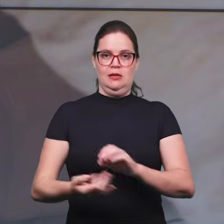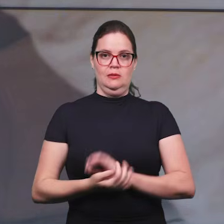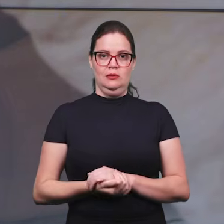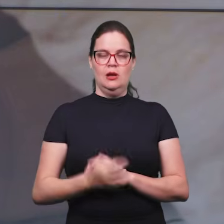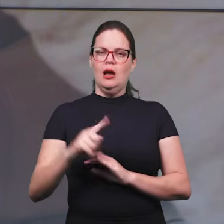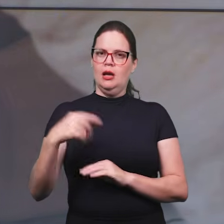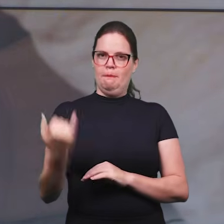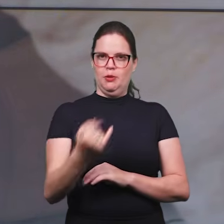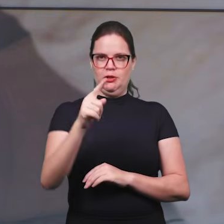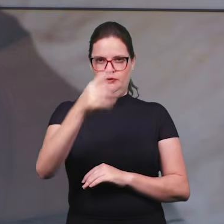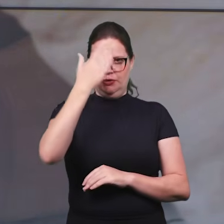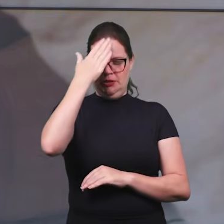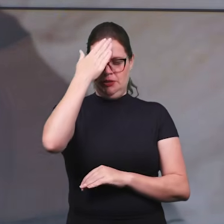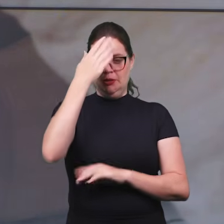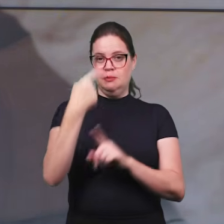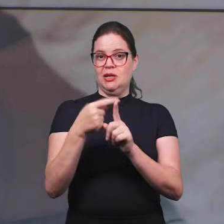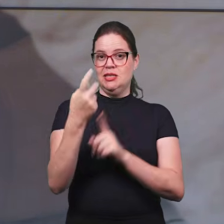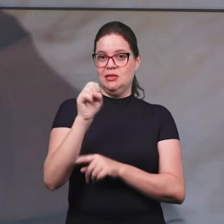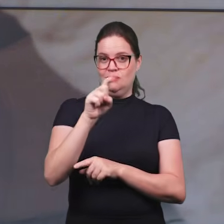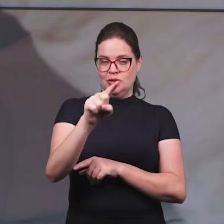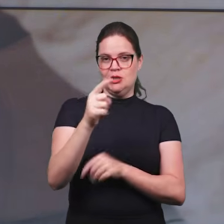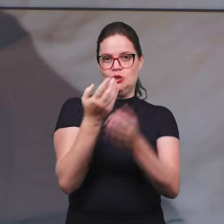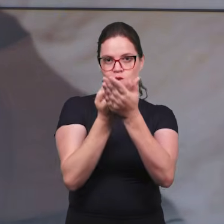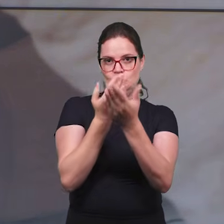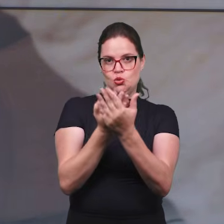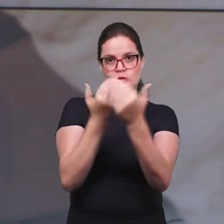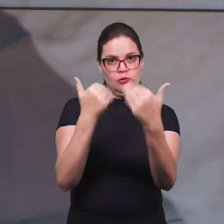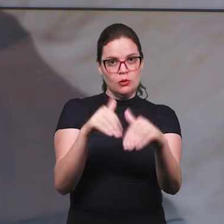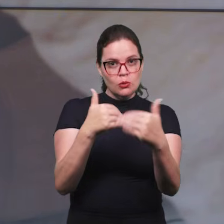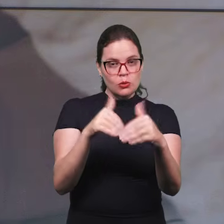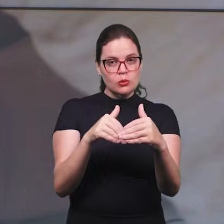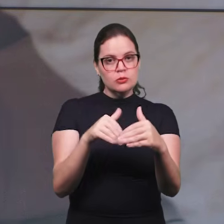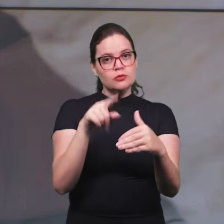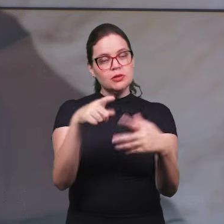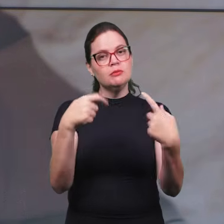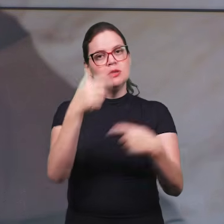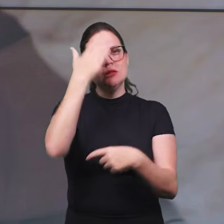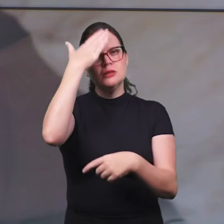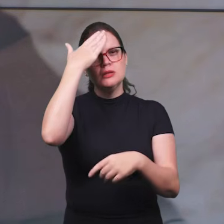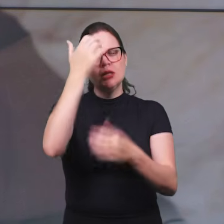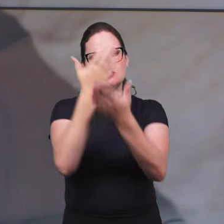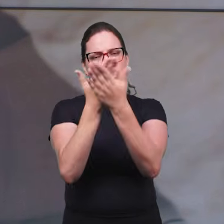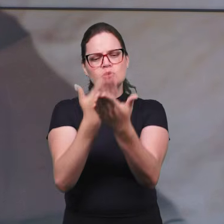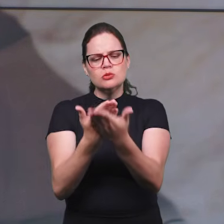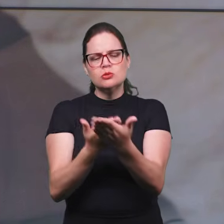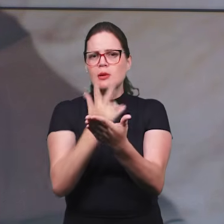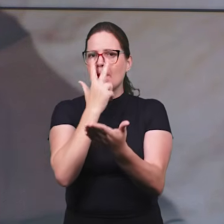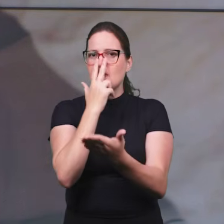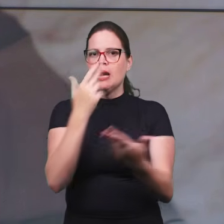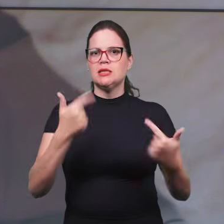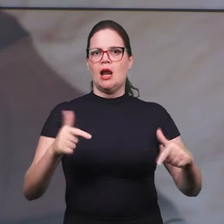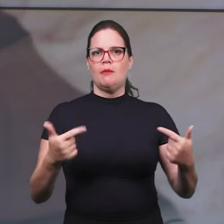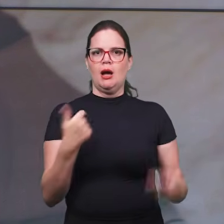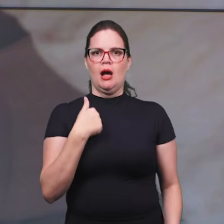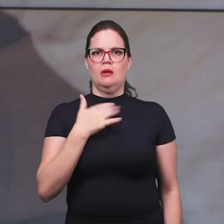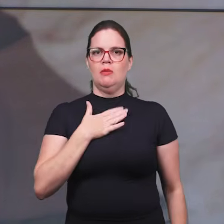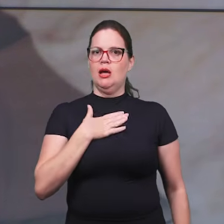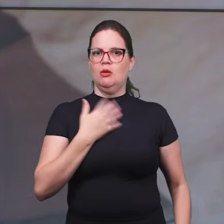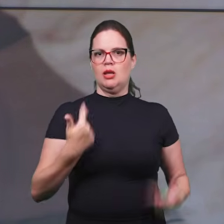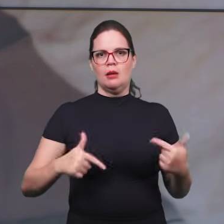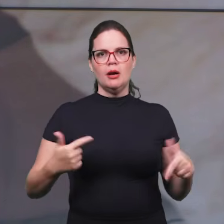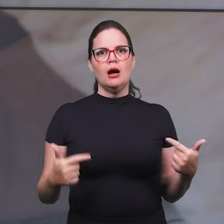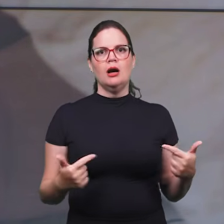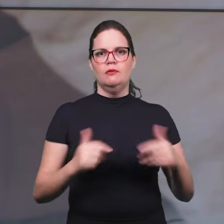Por quê? Você que estuda para concursos públicos, você tem que entender que o estudo é como se fosse o seu